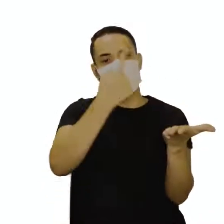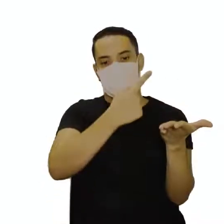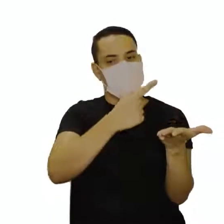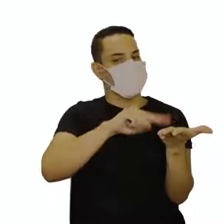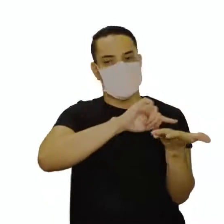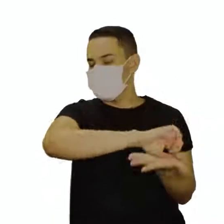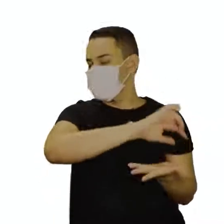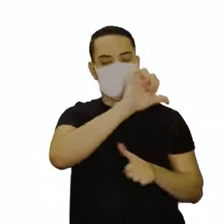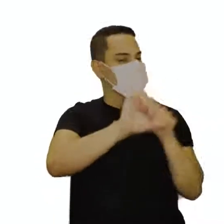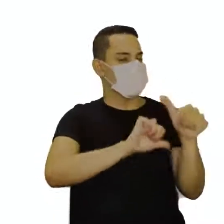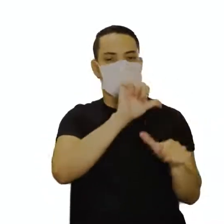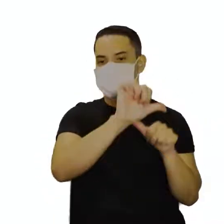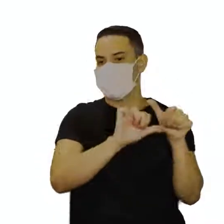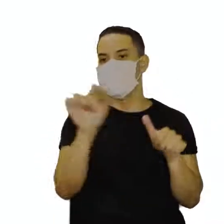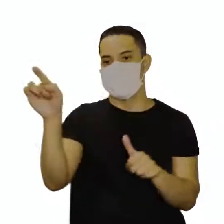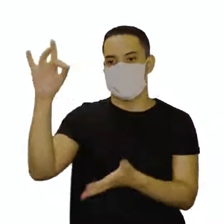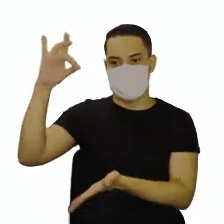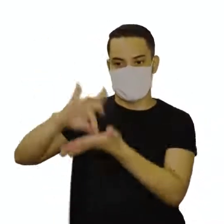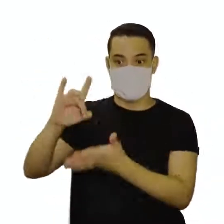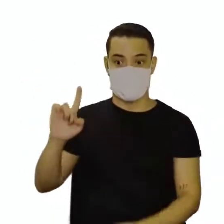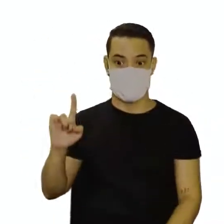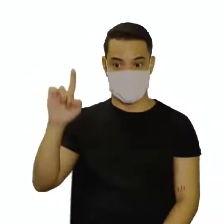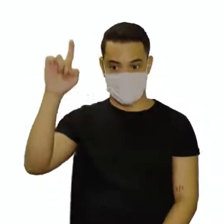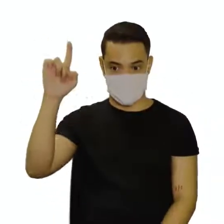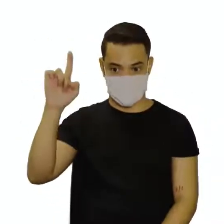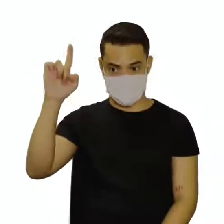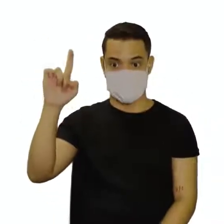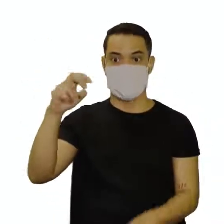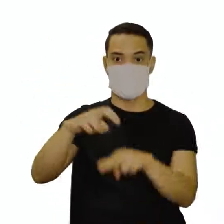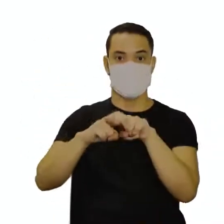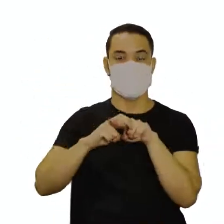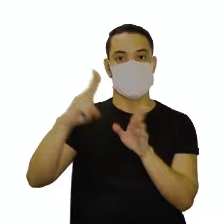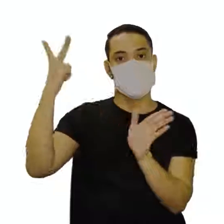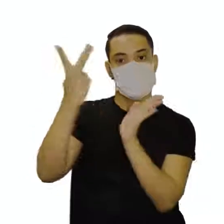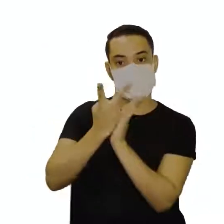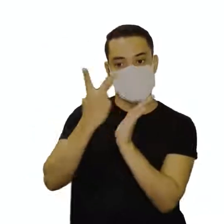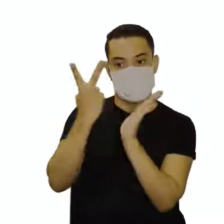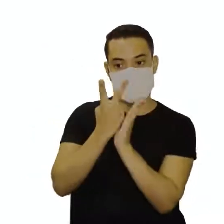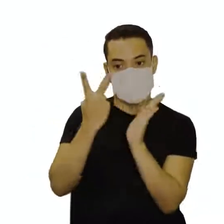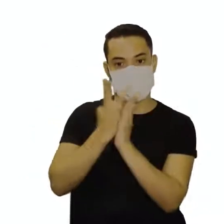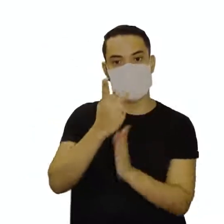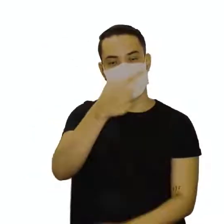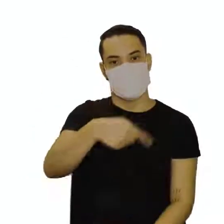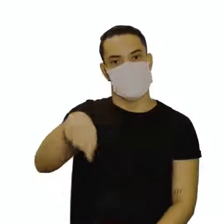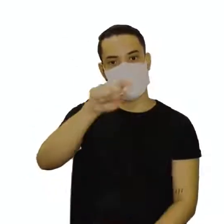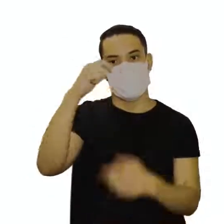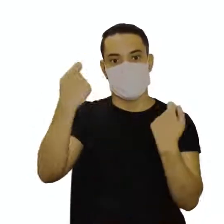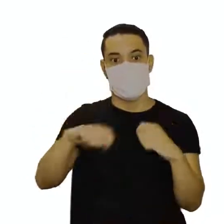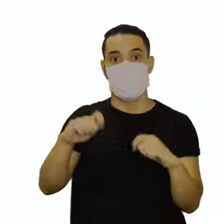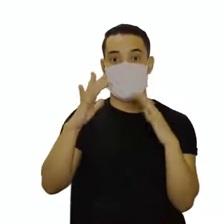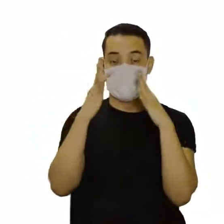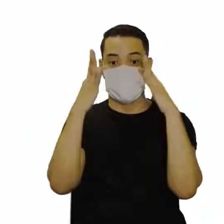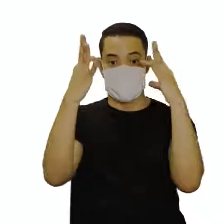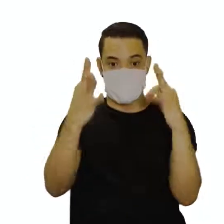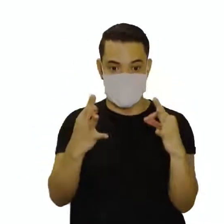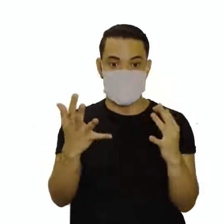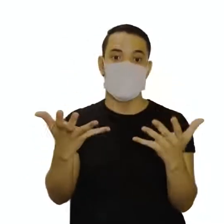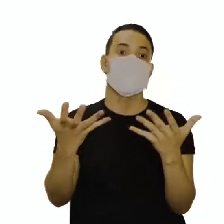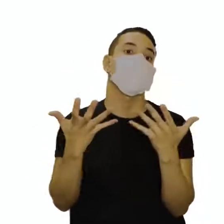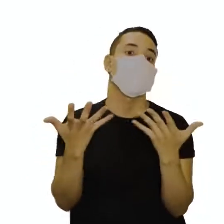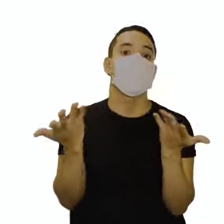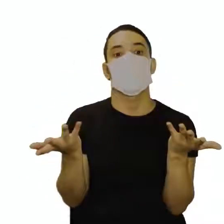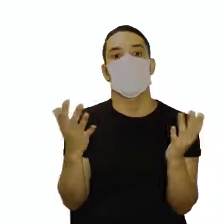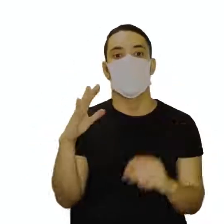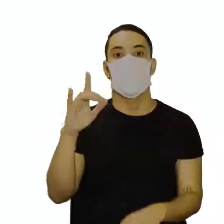no positivo. Então, toda vez que tiver uma questão, observa se ele está dizendo que ele quer o